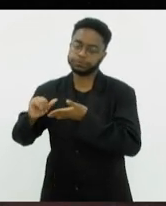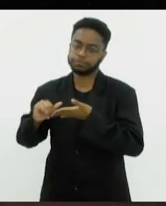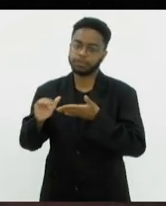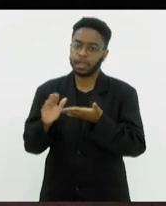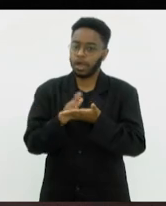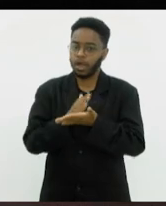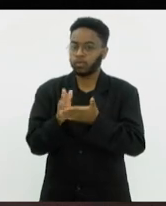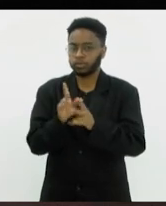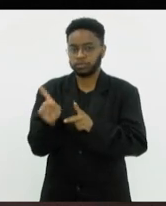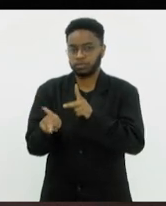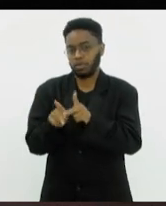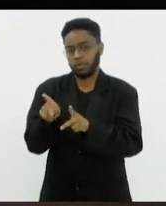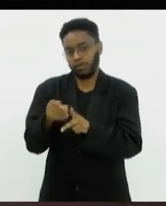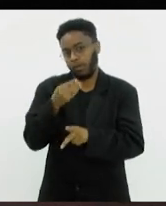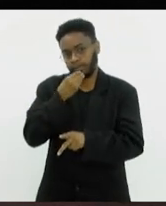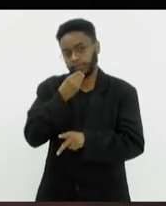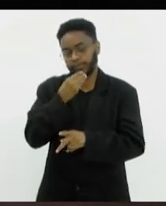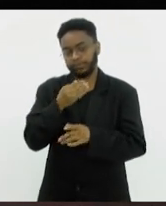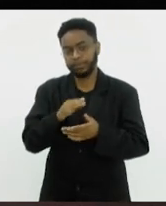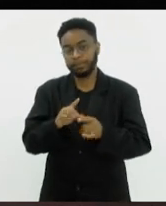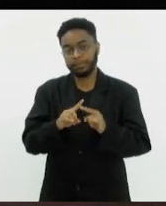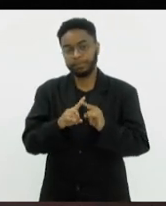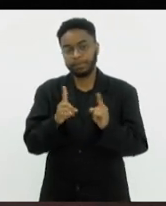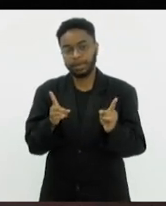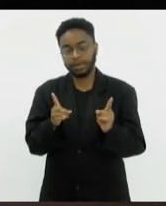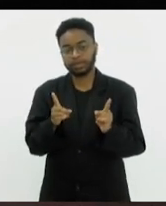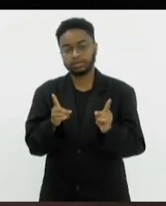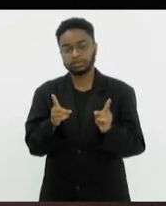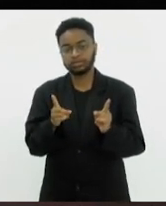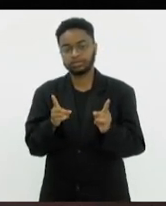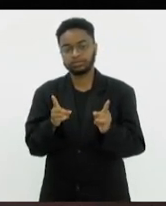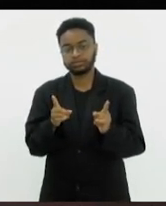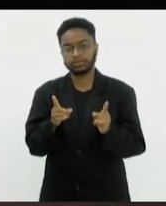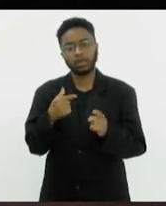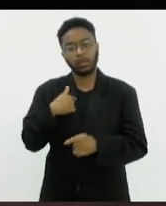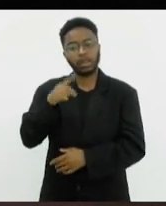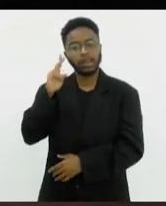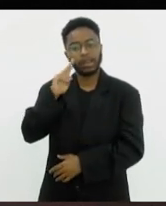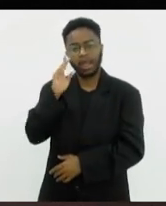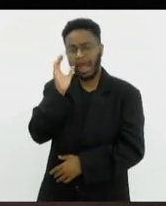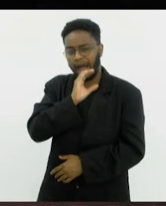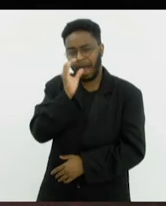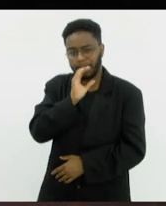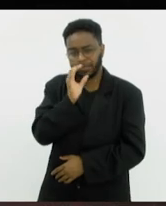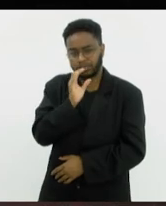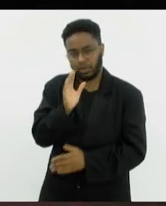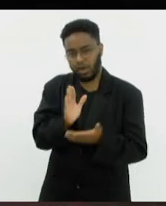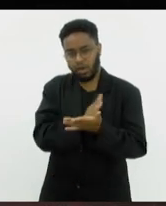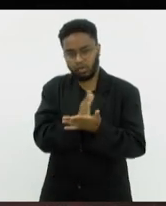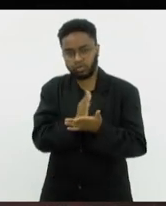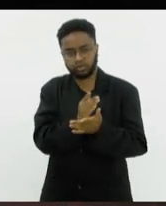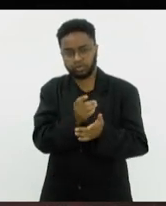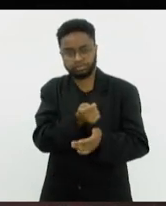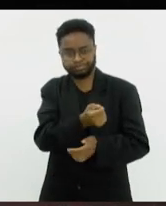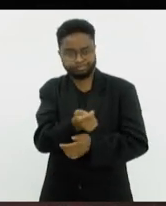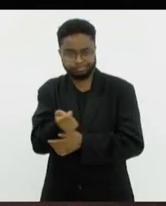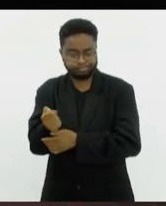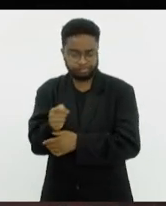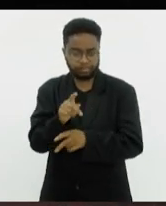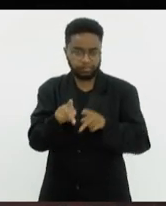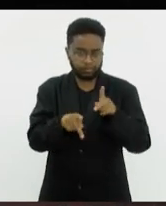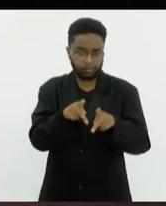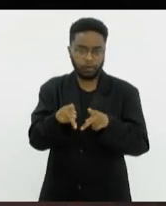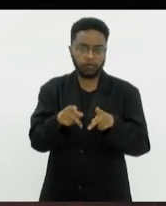algum outro povo, né? Mas falando aqui de lembrança muito rápida, né, de tudo que a gente vê ao